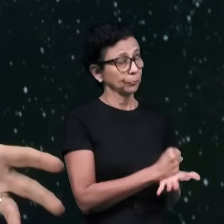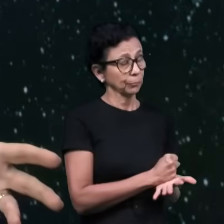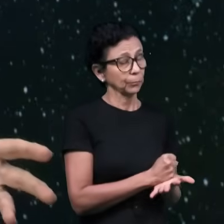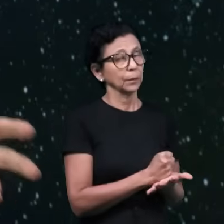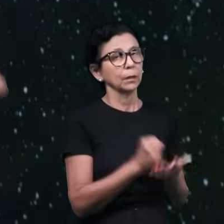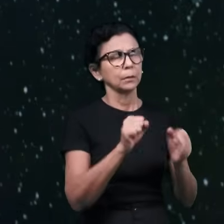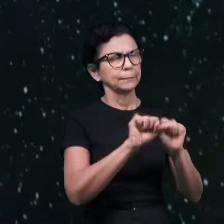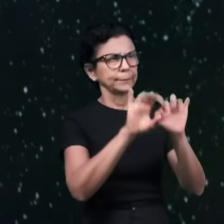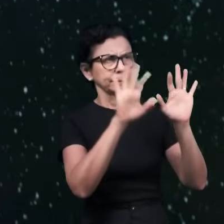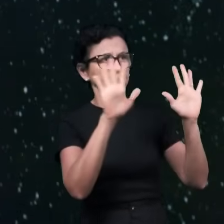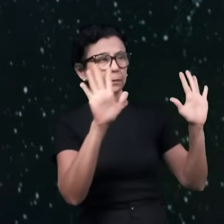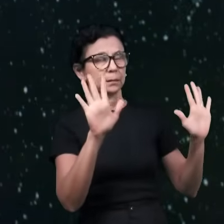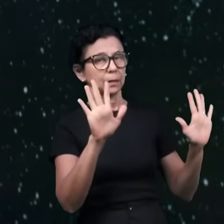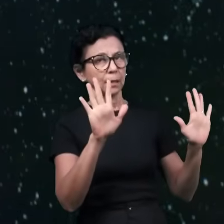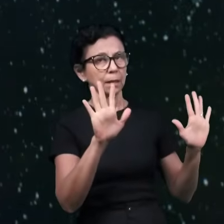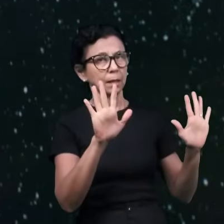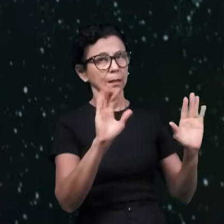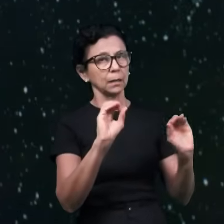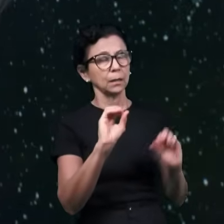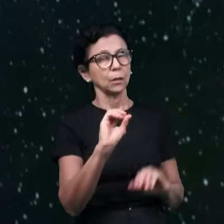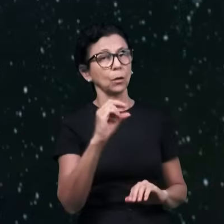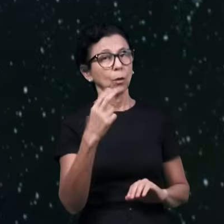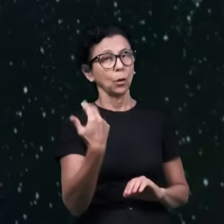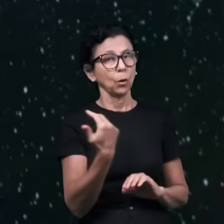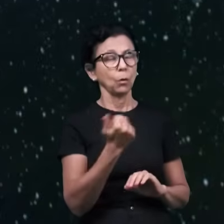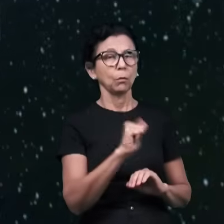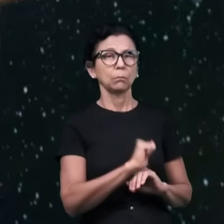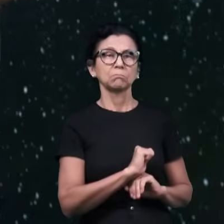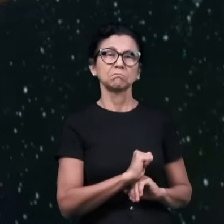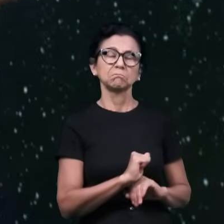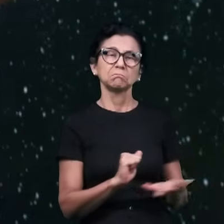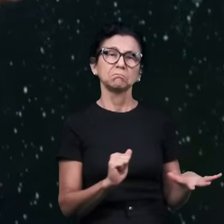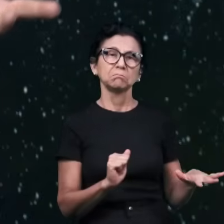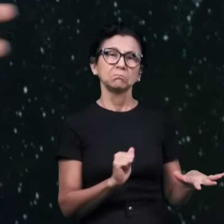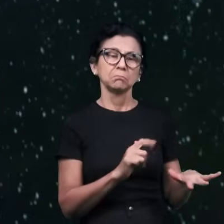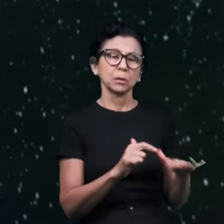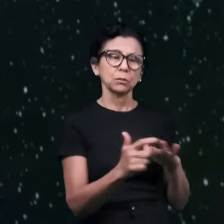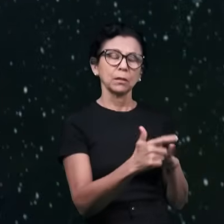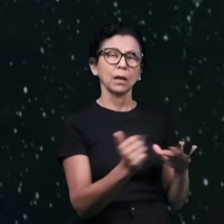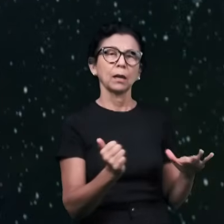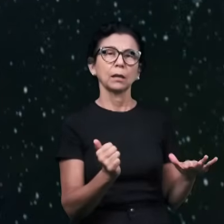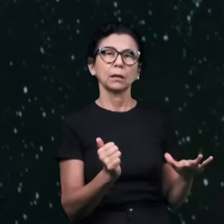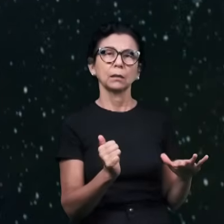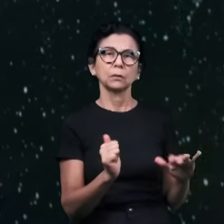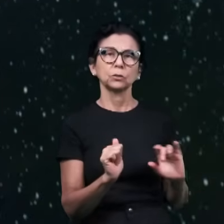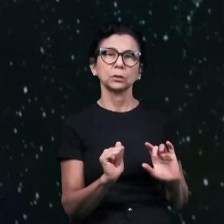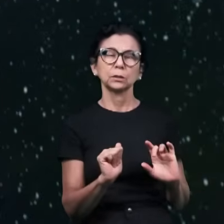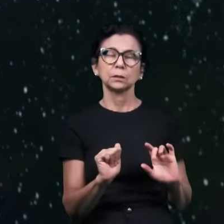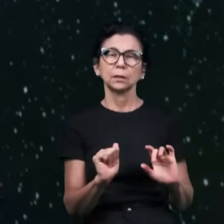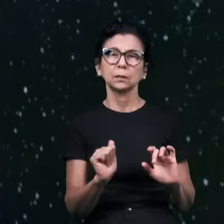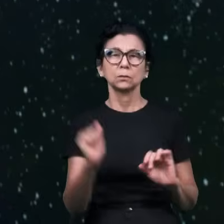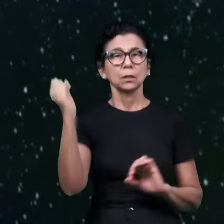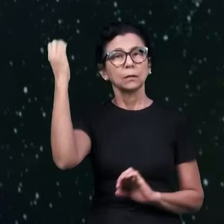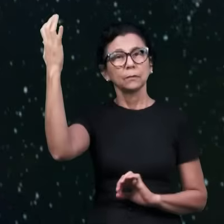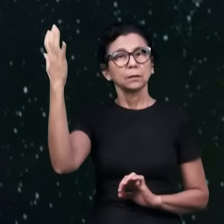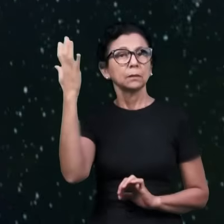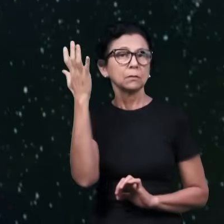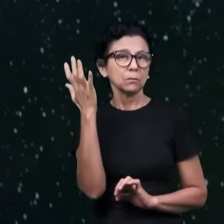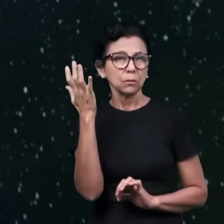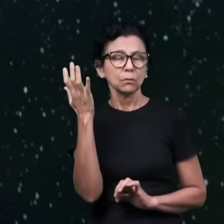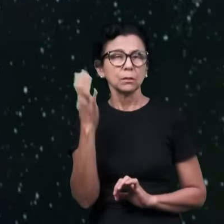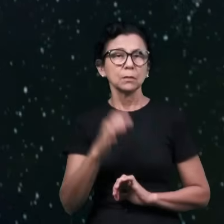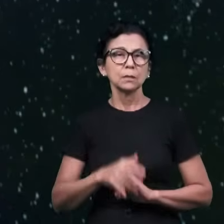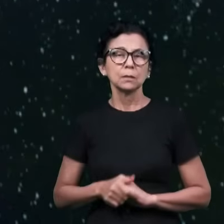e explícita, ou através de figuras, de sinais, de revelações que nós alcançamos